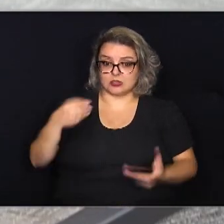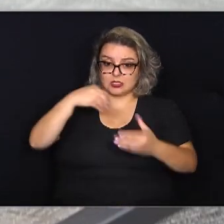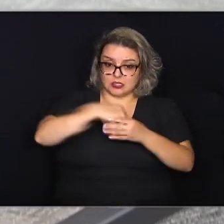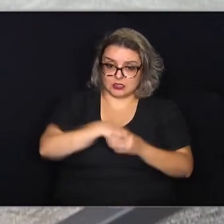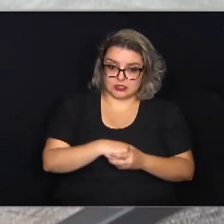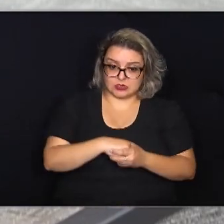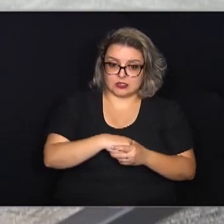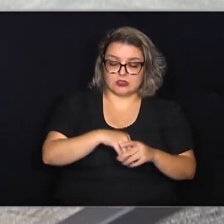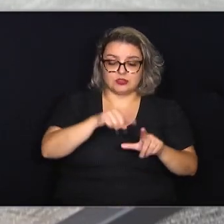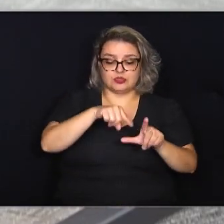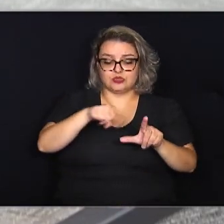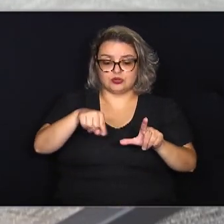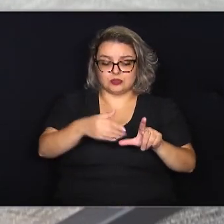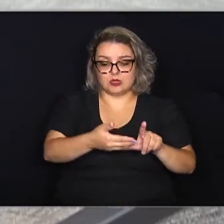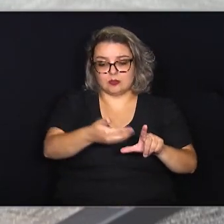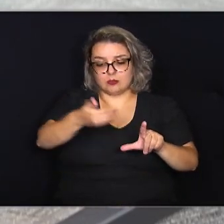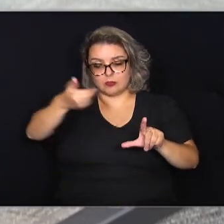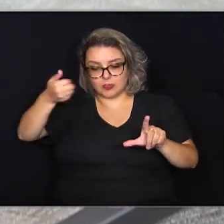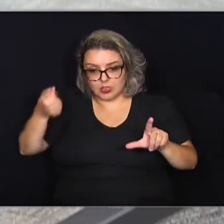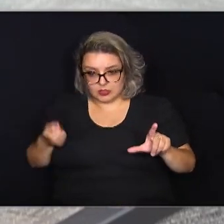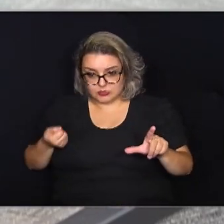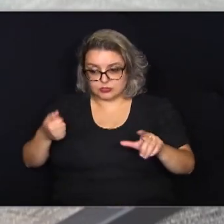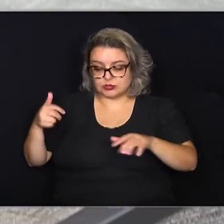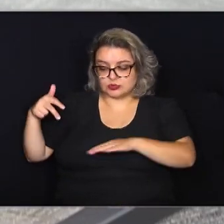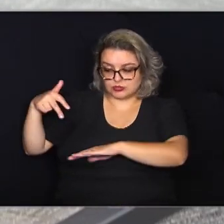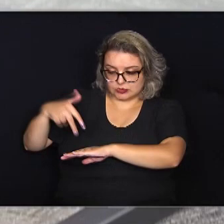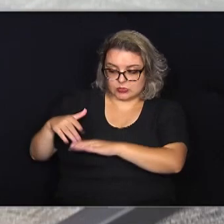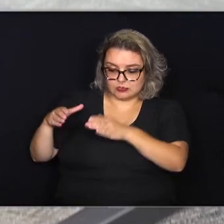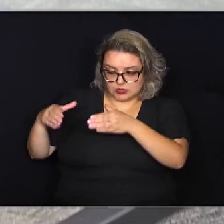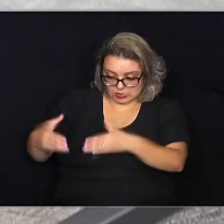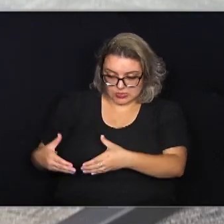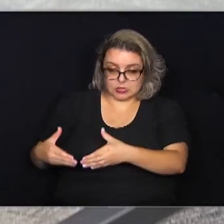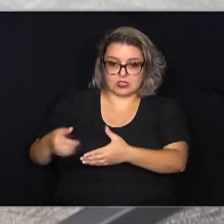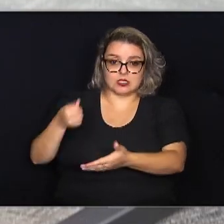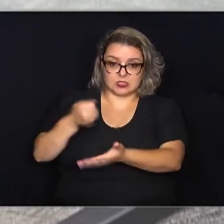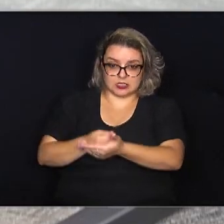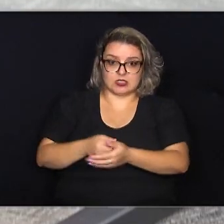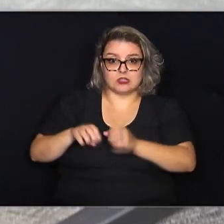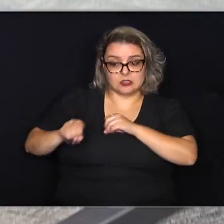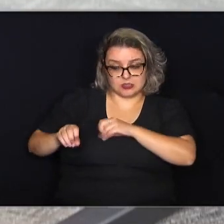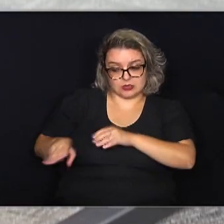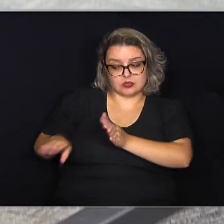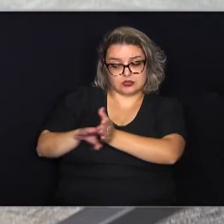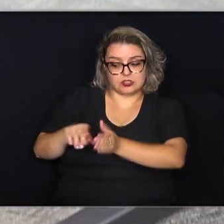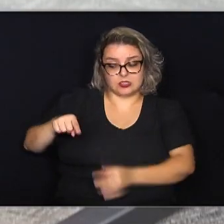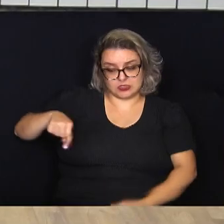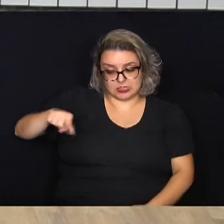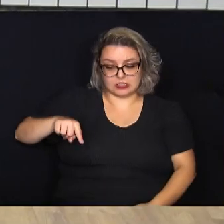dessas estatísticas, a gente precisa garantir que a educação chegue até eles.